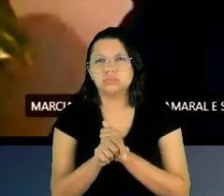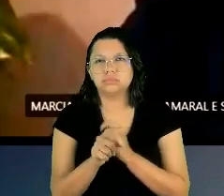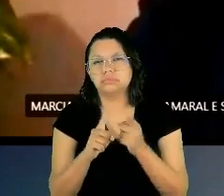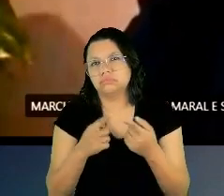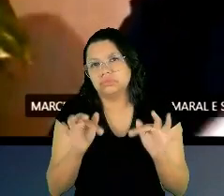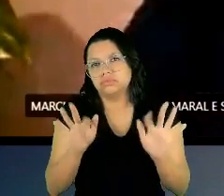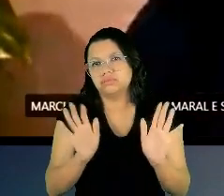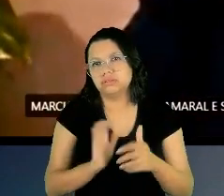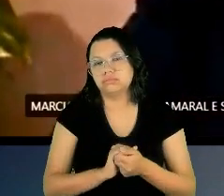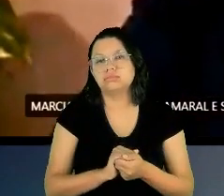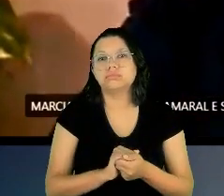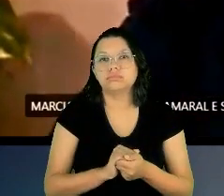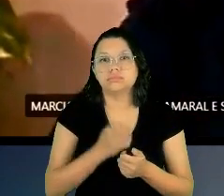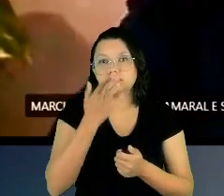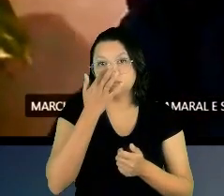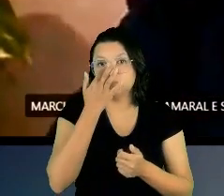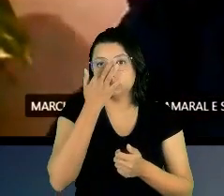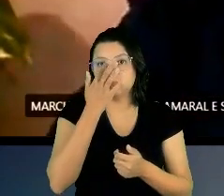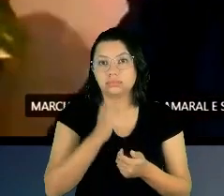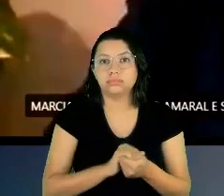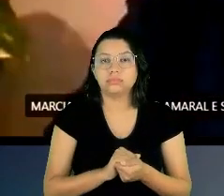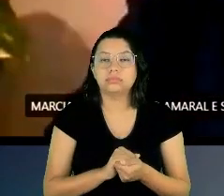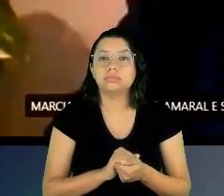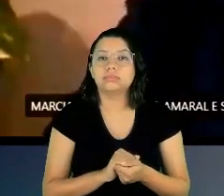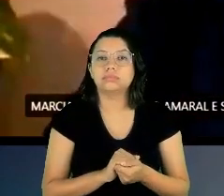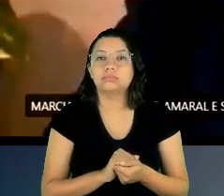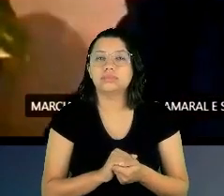Eu não entendi muito bem a pergunta, mas enfim.